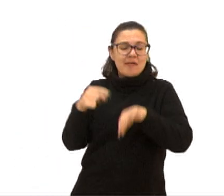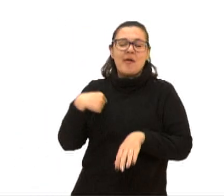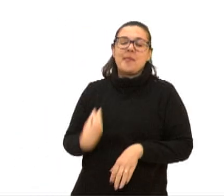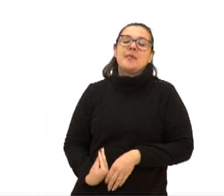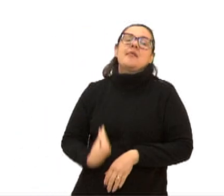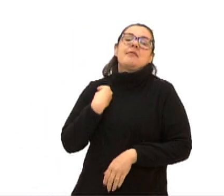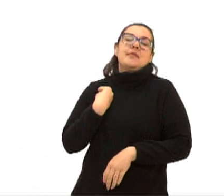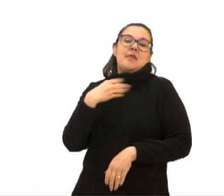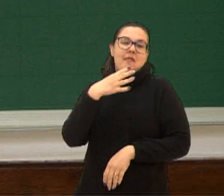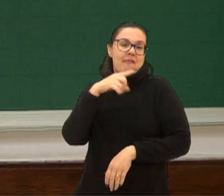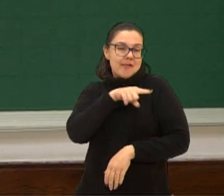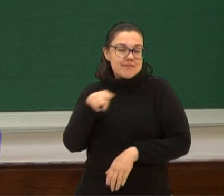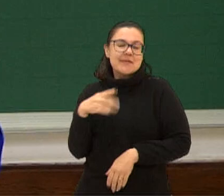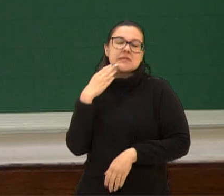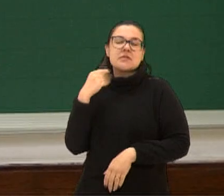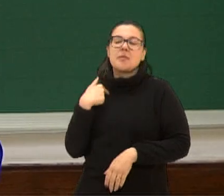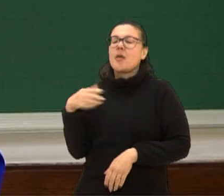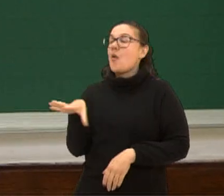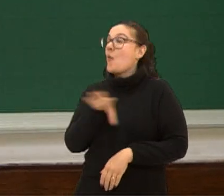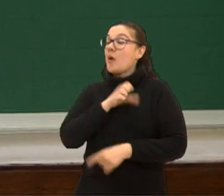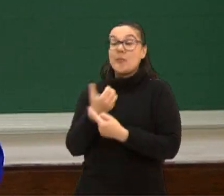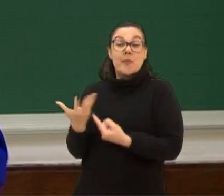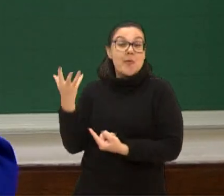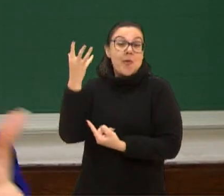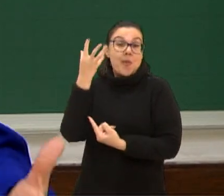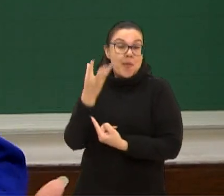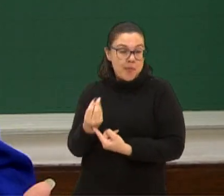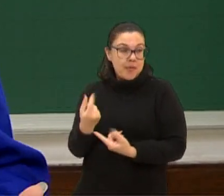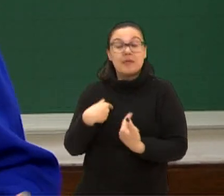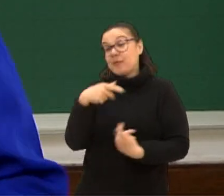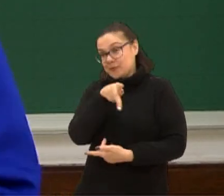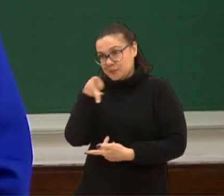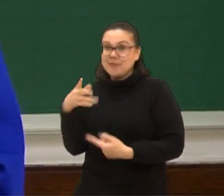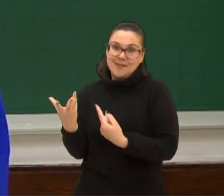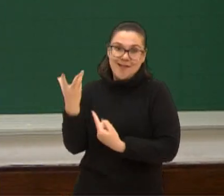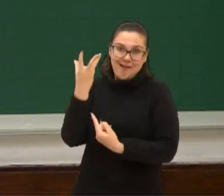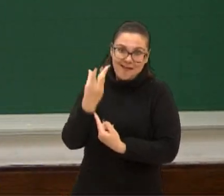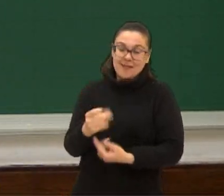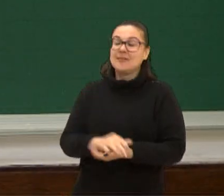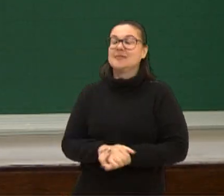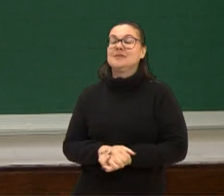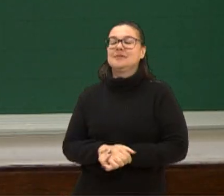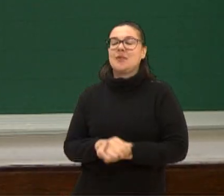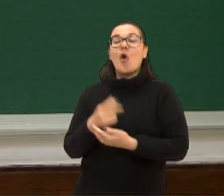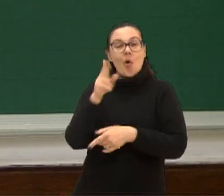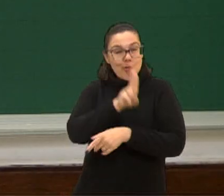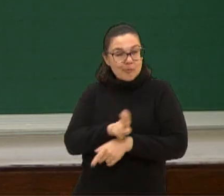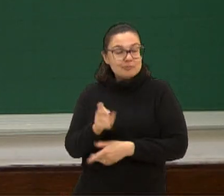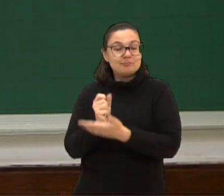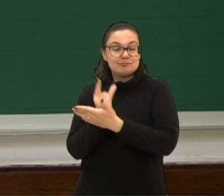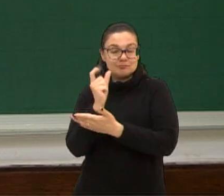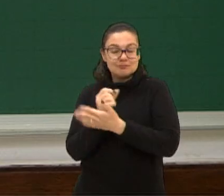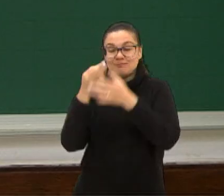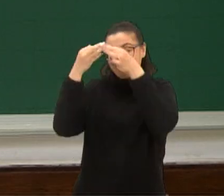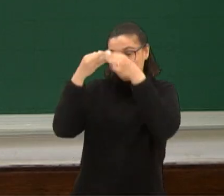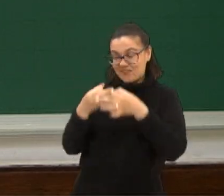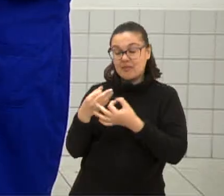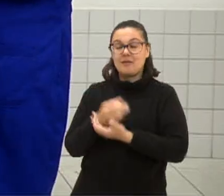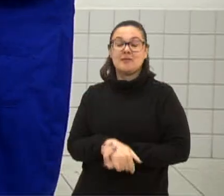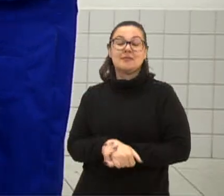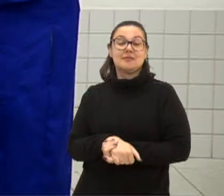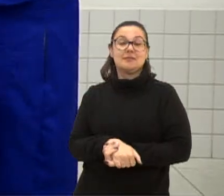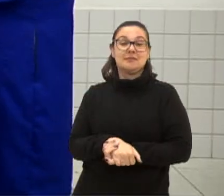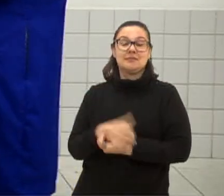me conhece sabe, eu amo fazer arte, né? No entanto, sou prof de arte. Então, consumiria com certeza radioteatro.